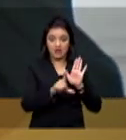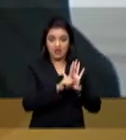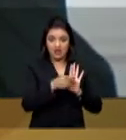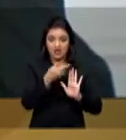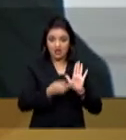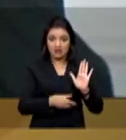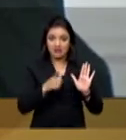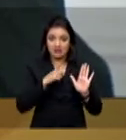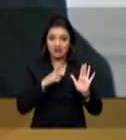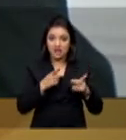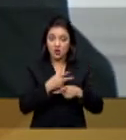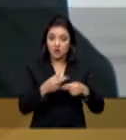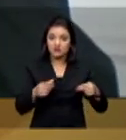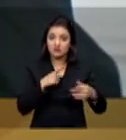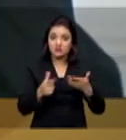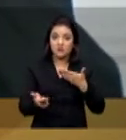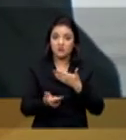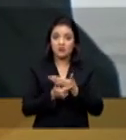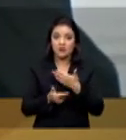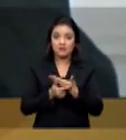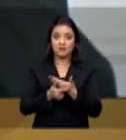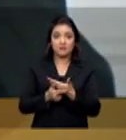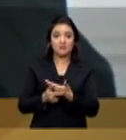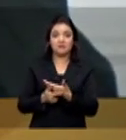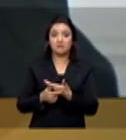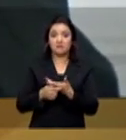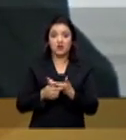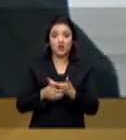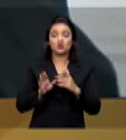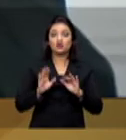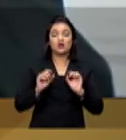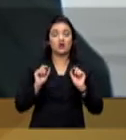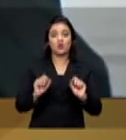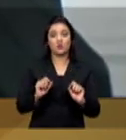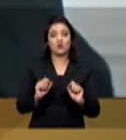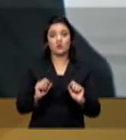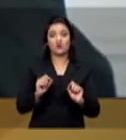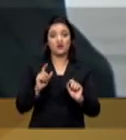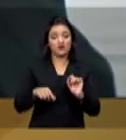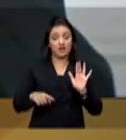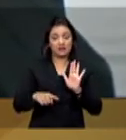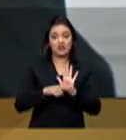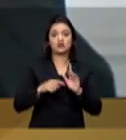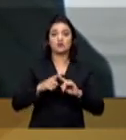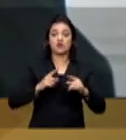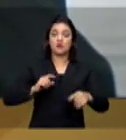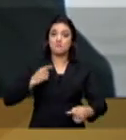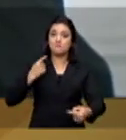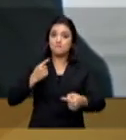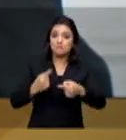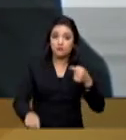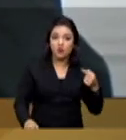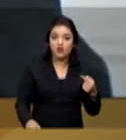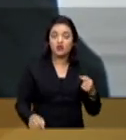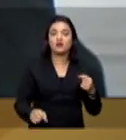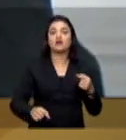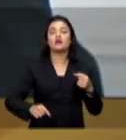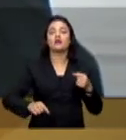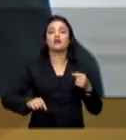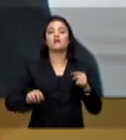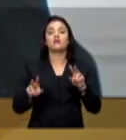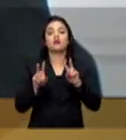postulado revestido de função excludente, de caráter negativo, pois veda nas matérias a elas